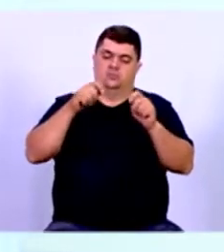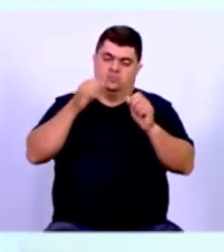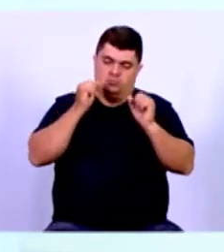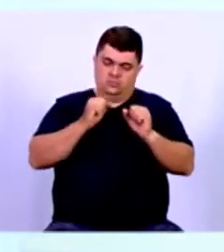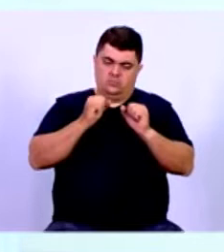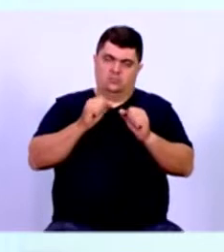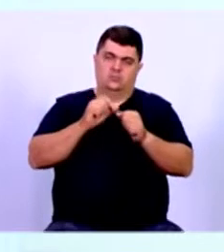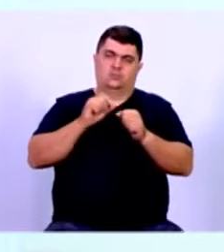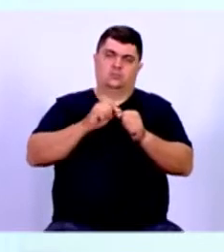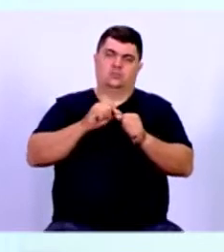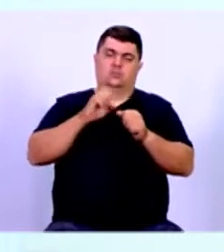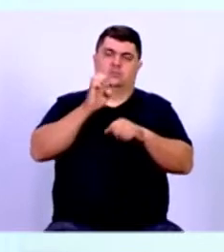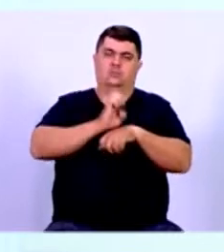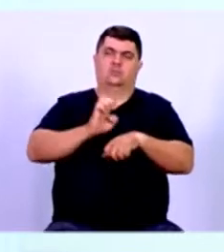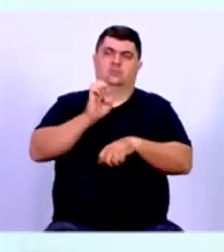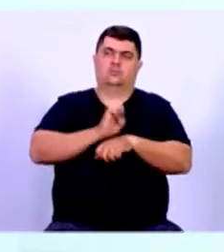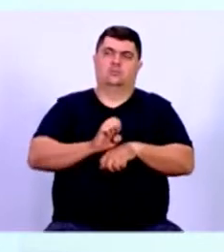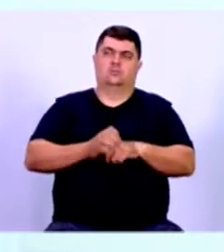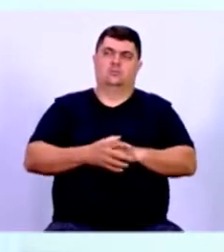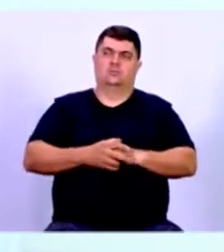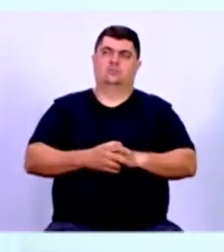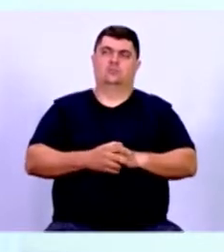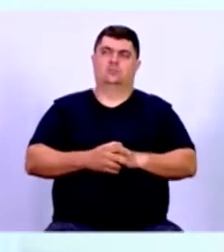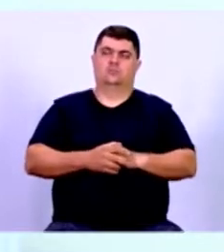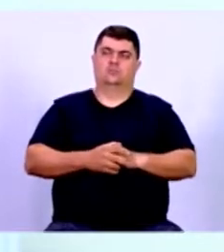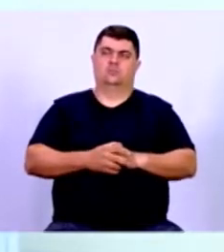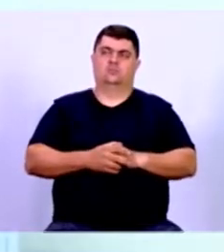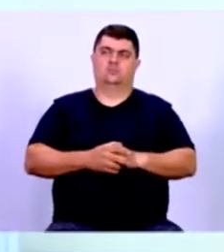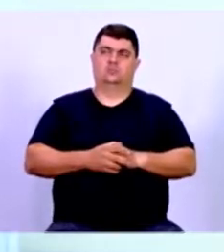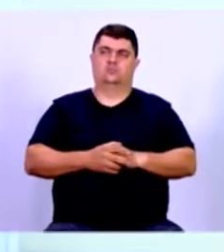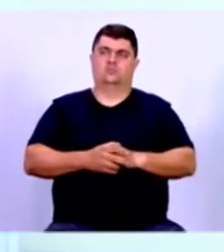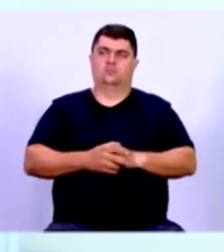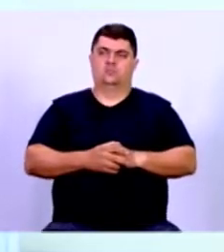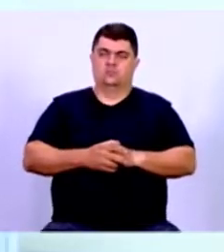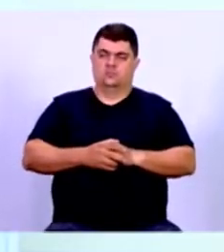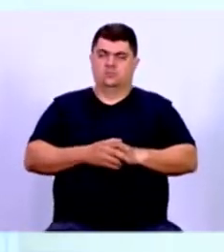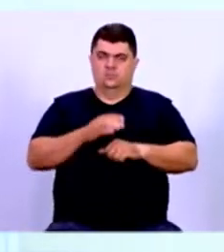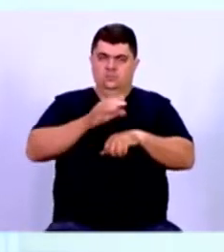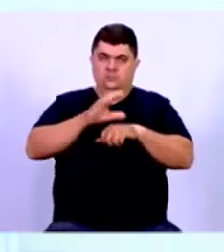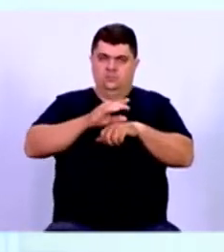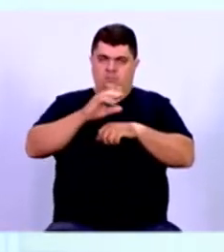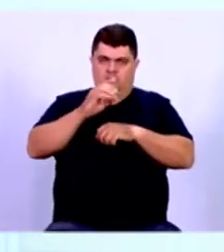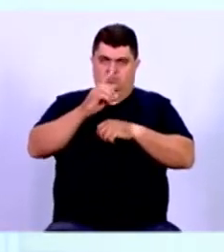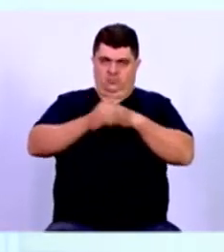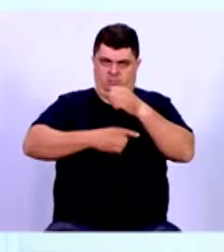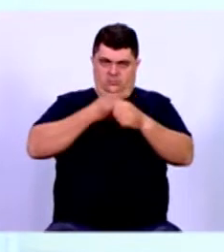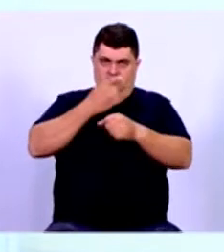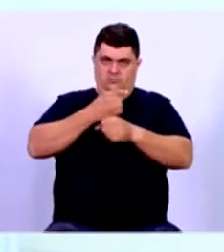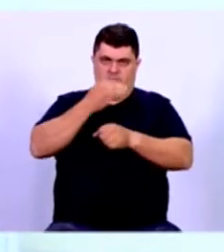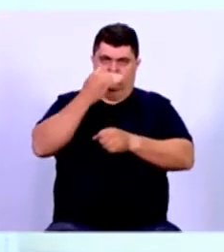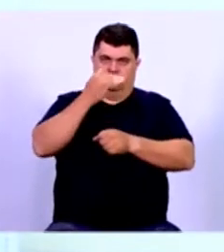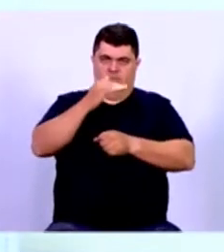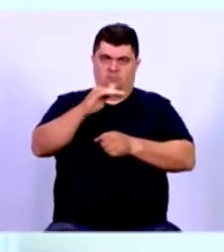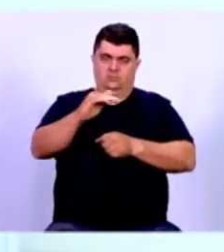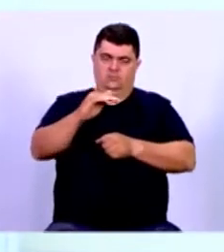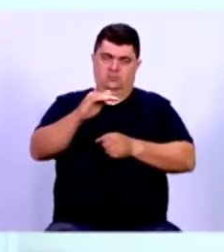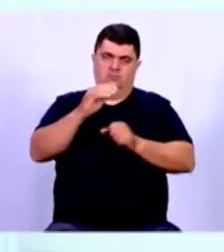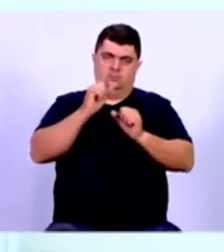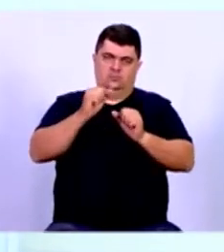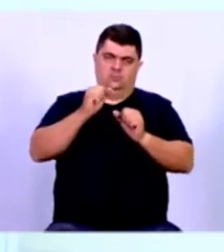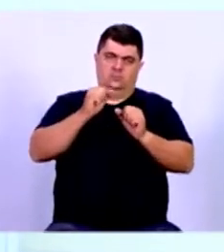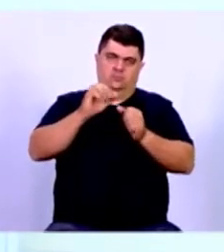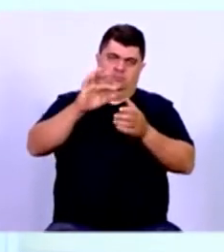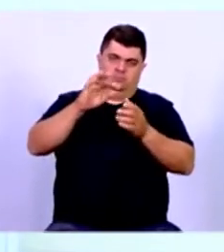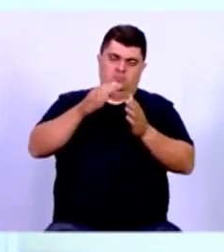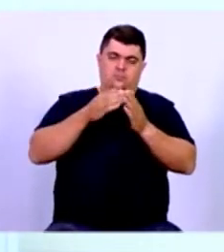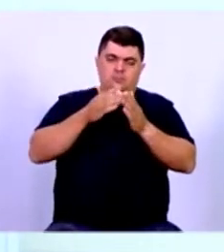de realizar o estágio. Vocês têm o curso de 1 ano e meio, então a partir desse período vocês já podem solicitar as vagas de